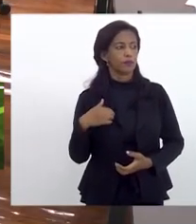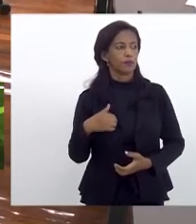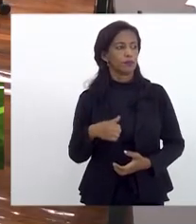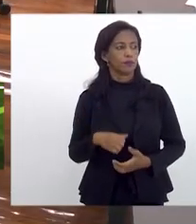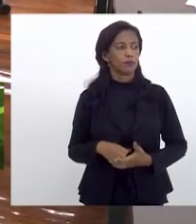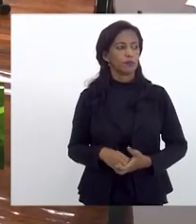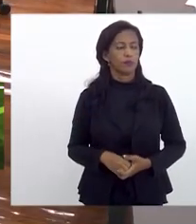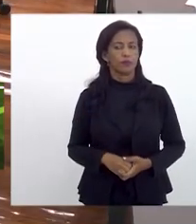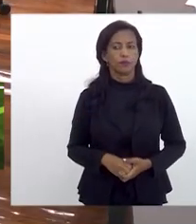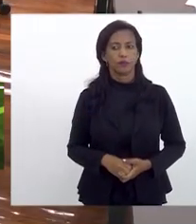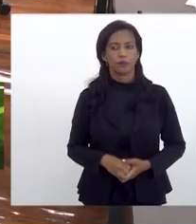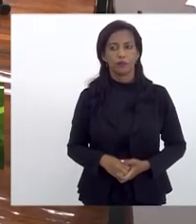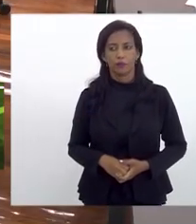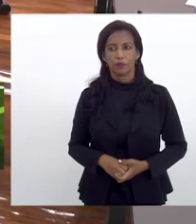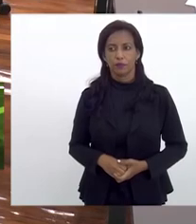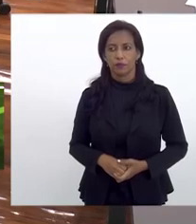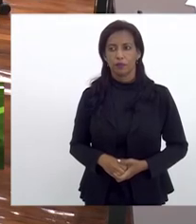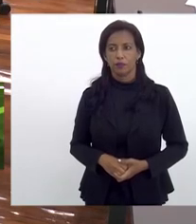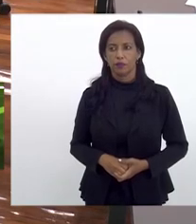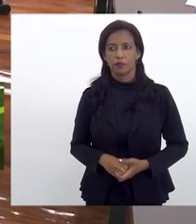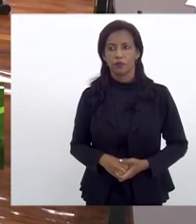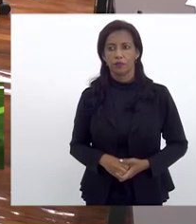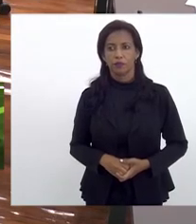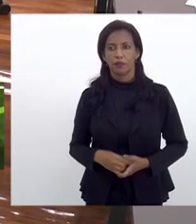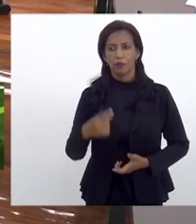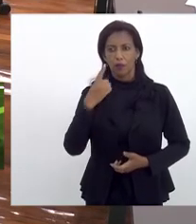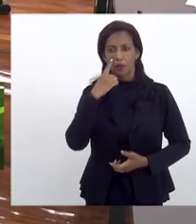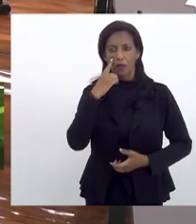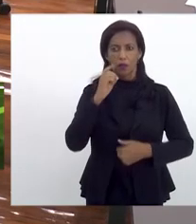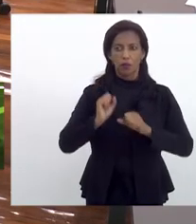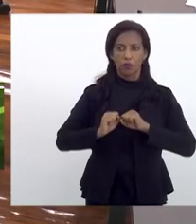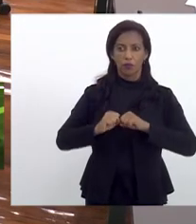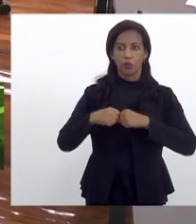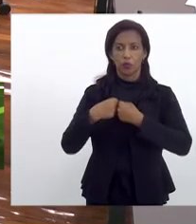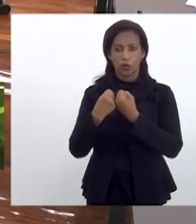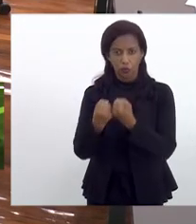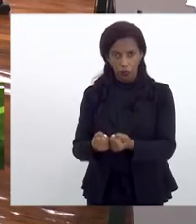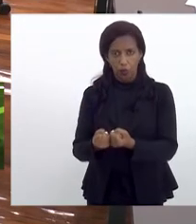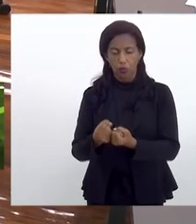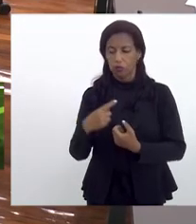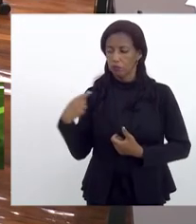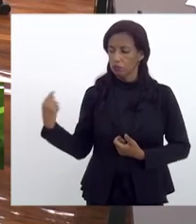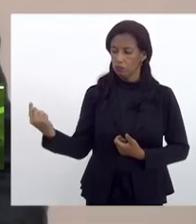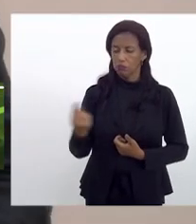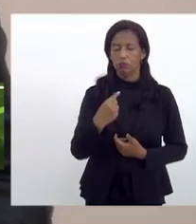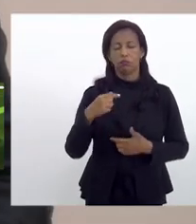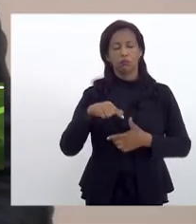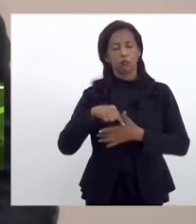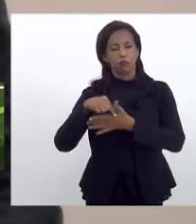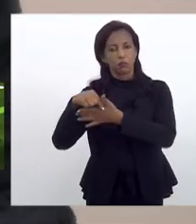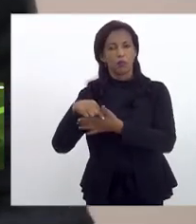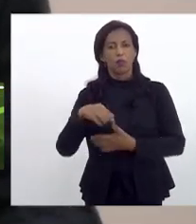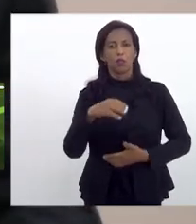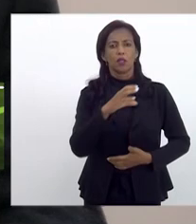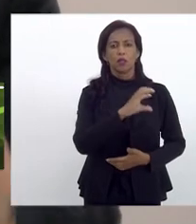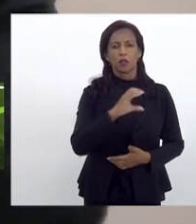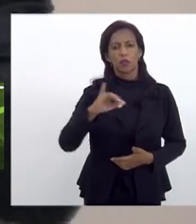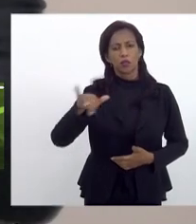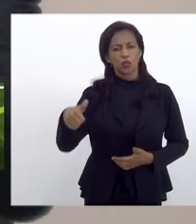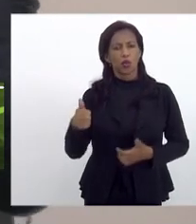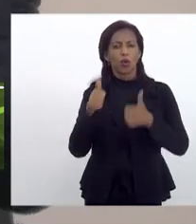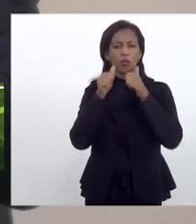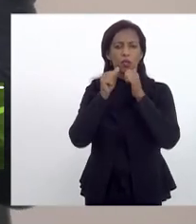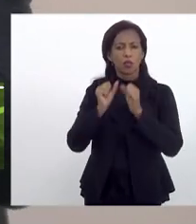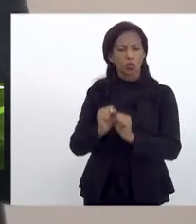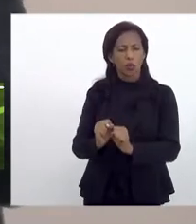Houve um esforço Grande Da nossa parte Da liderança Da CCJ Agradeço toda a assessoria